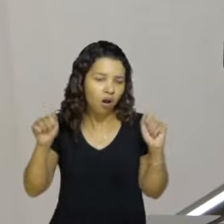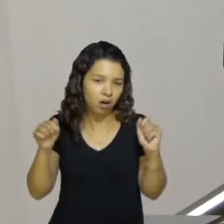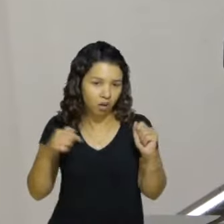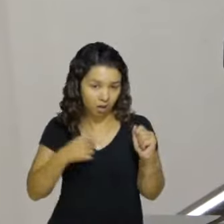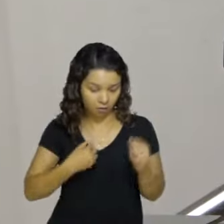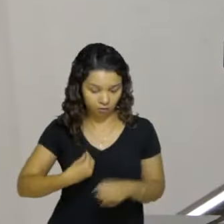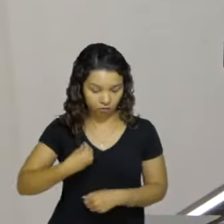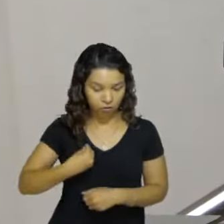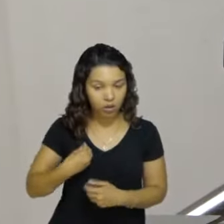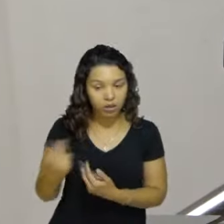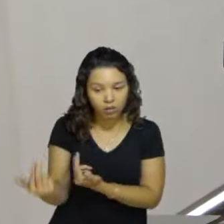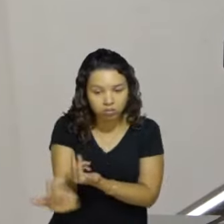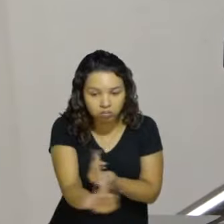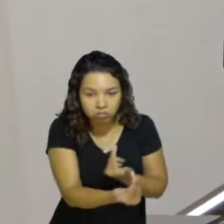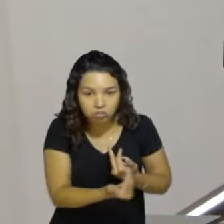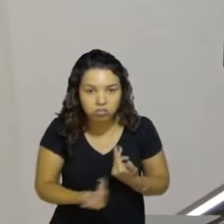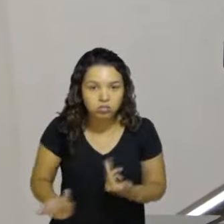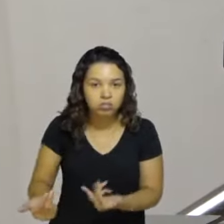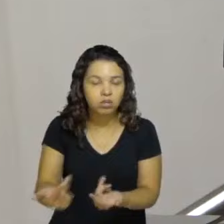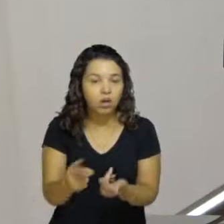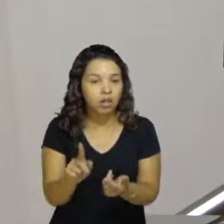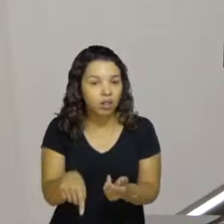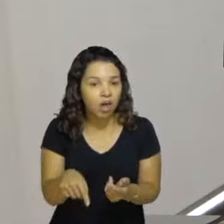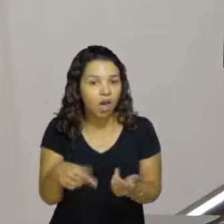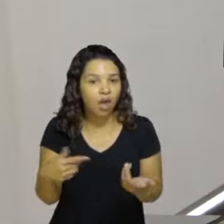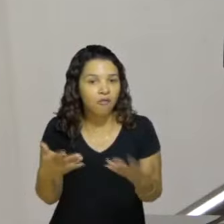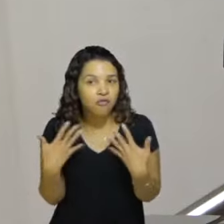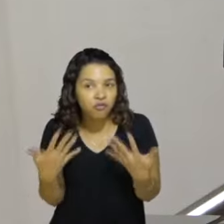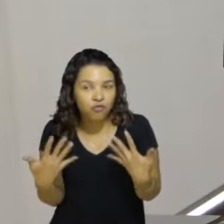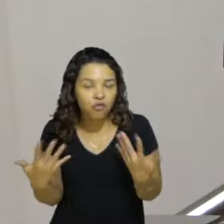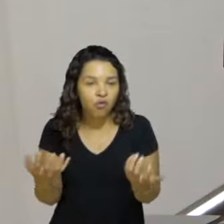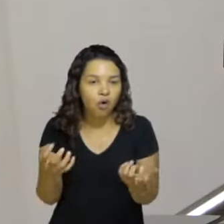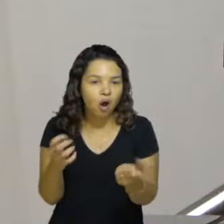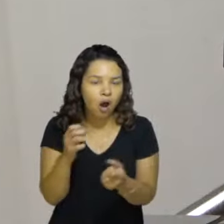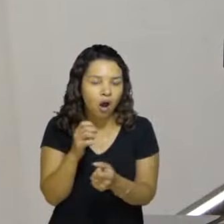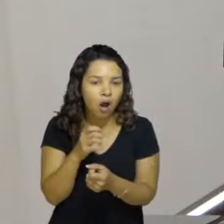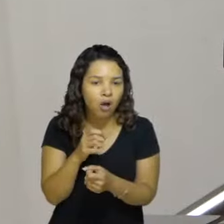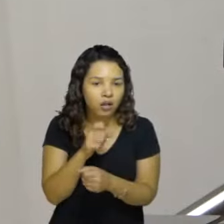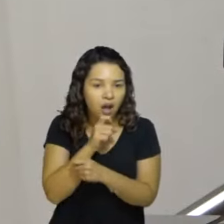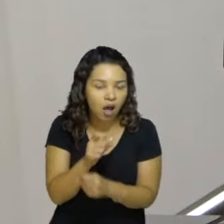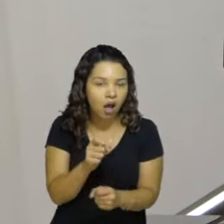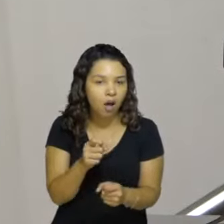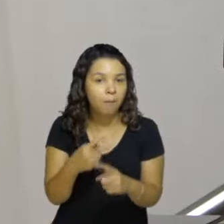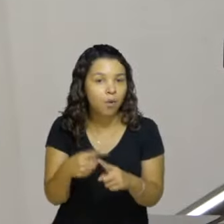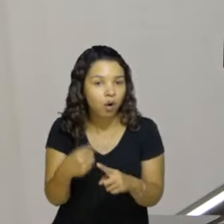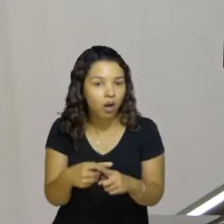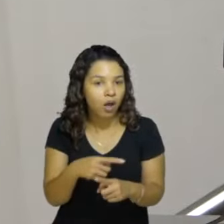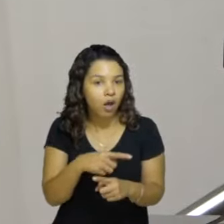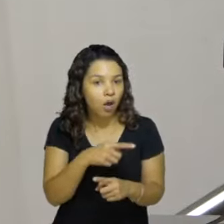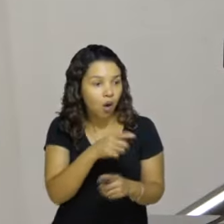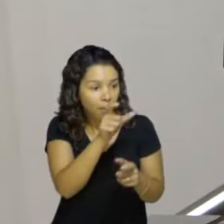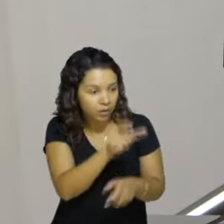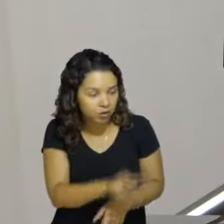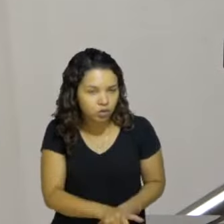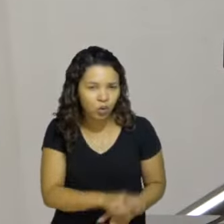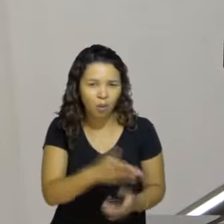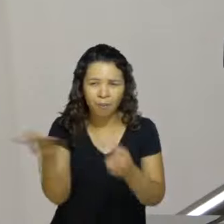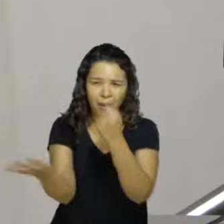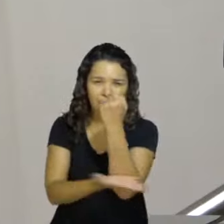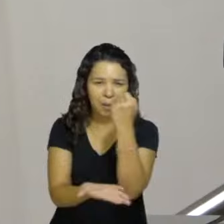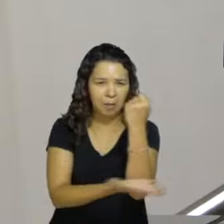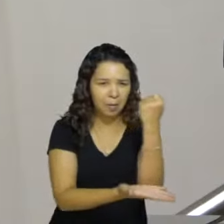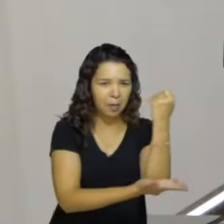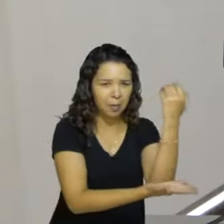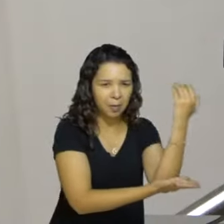tem calor, tem frio, por quê? Porque ele destrói, porque ele mata, ele corta a árvore. Agora estão numa sede